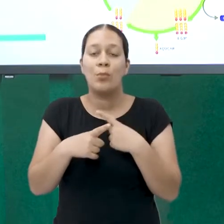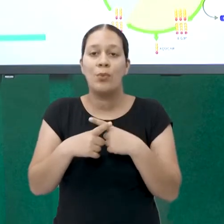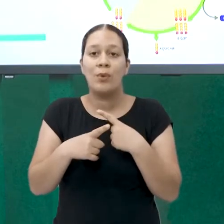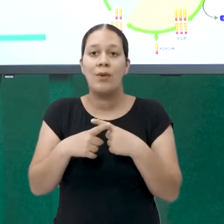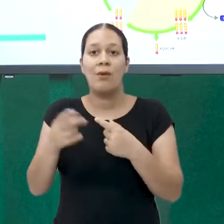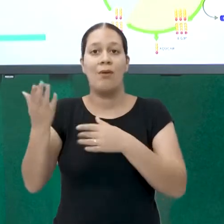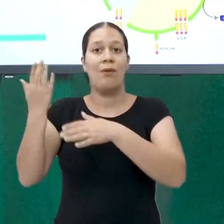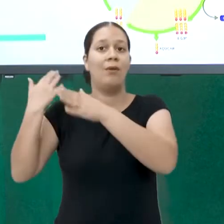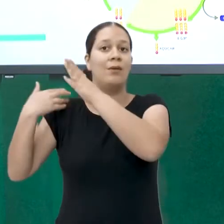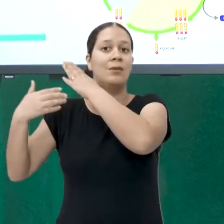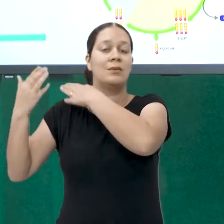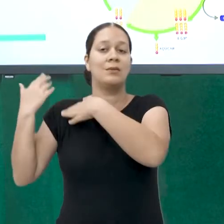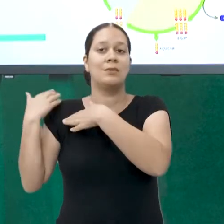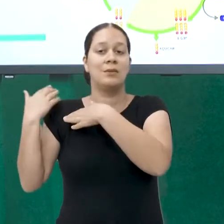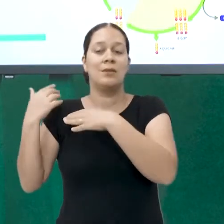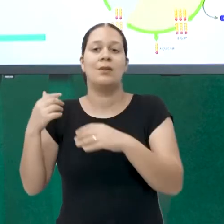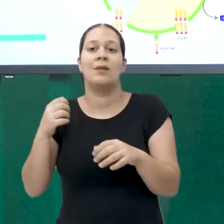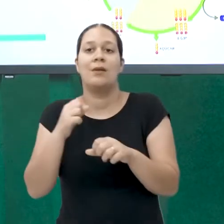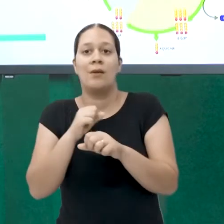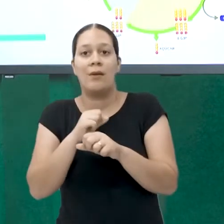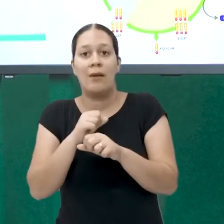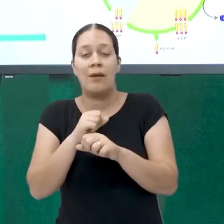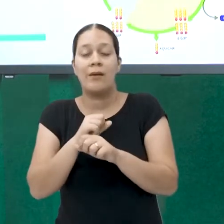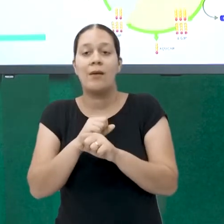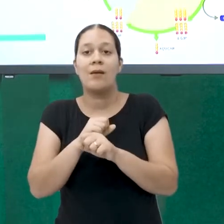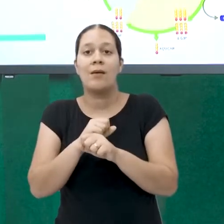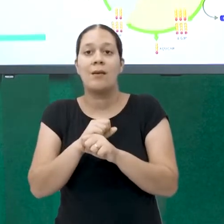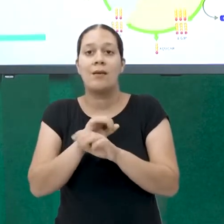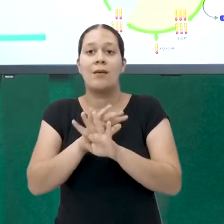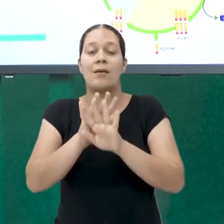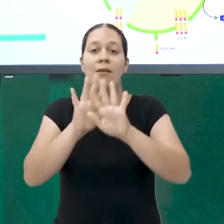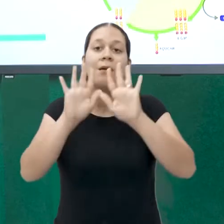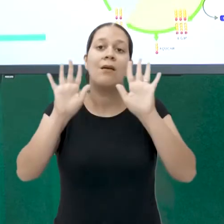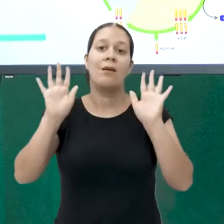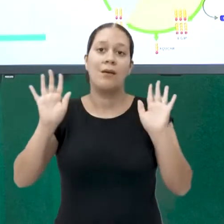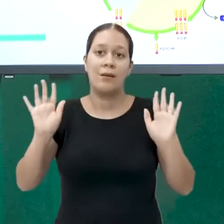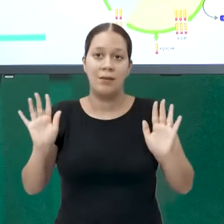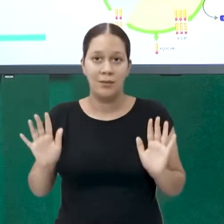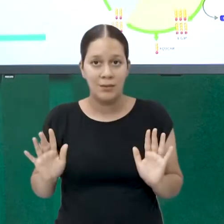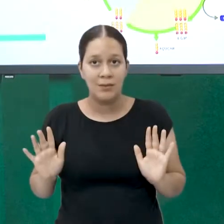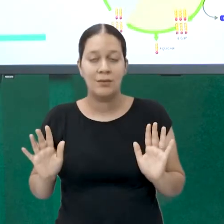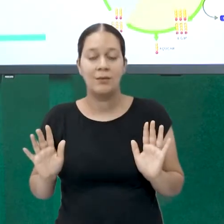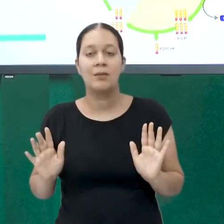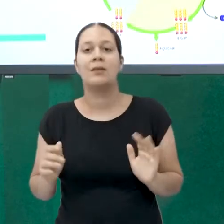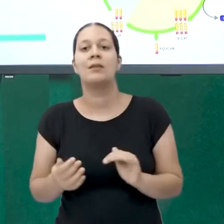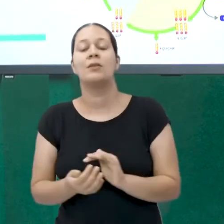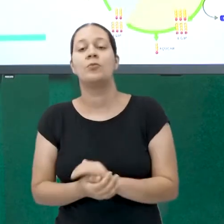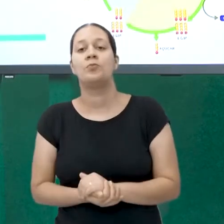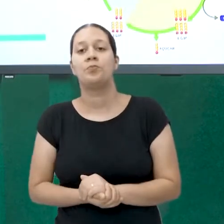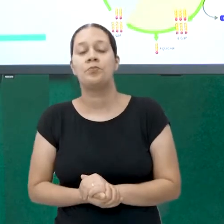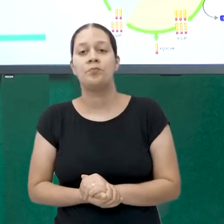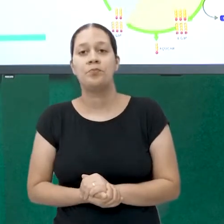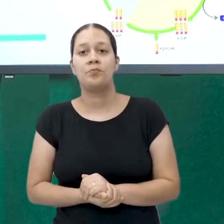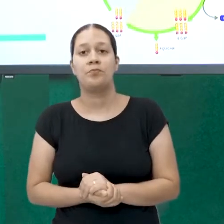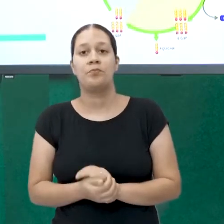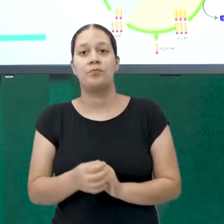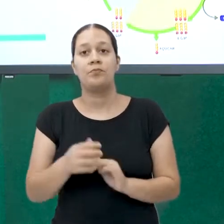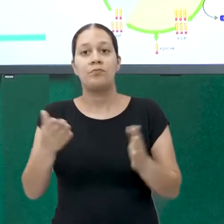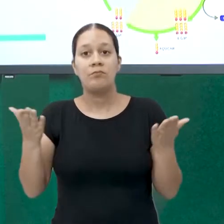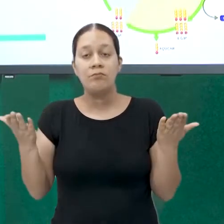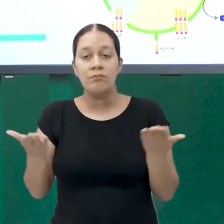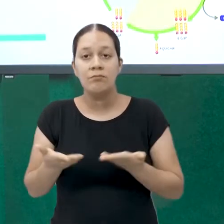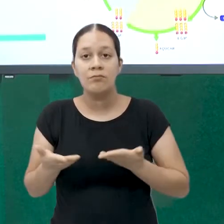produzir ATP, tá? Por meio da movimentação de íons de hidrogênio pela ATP